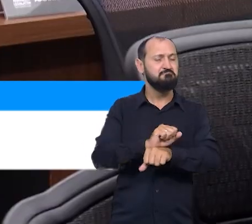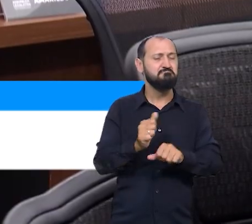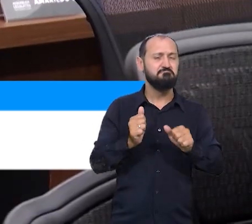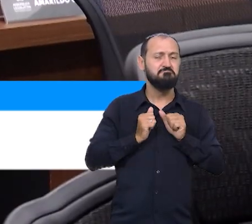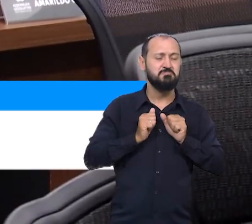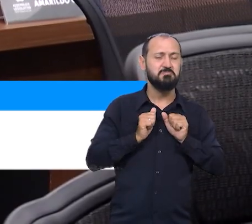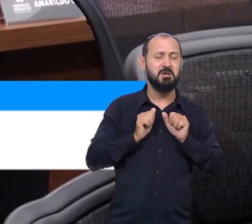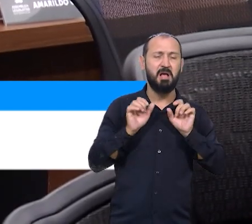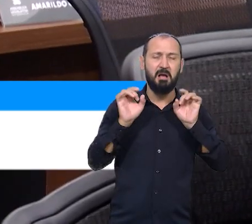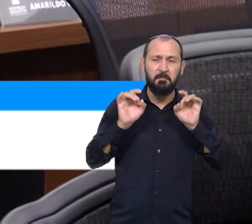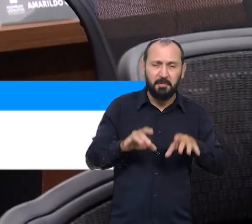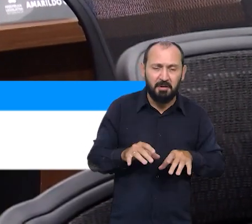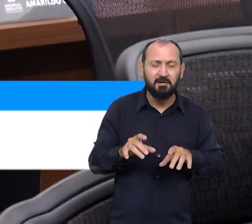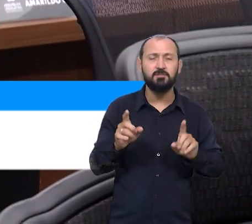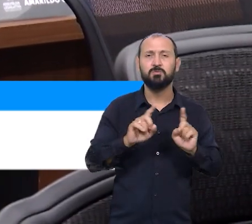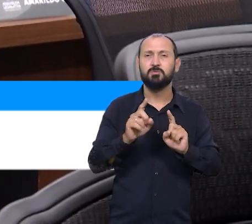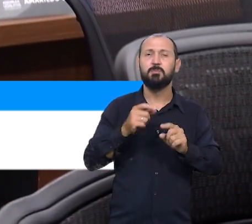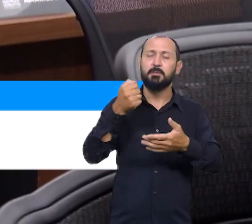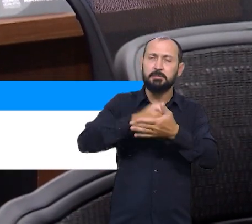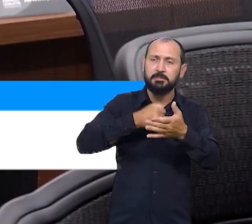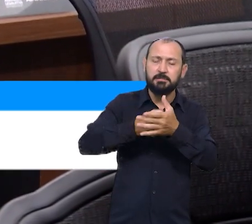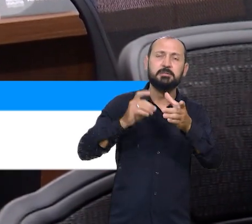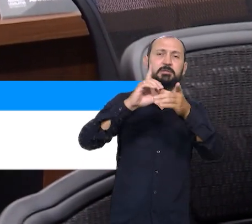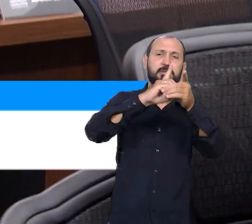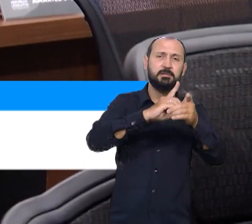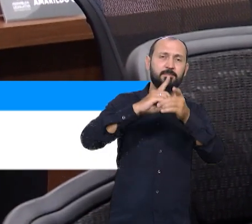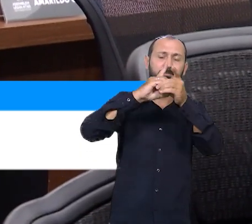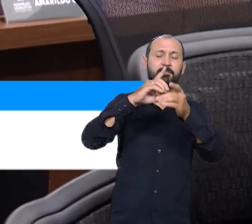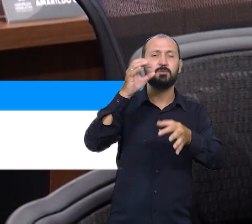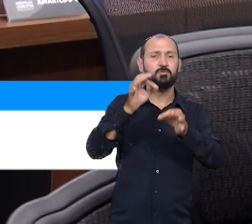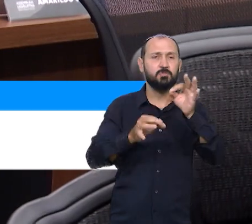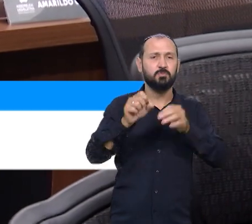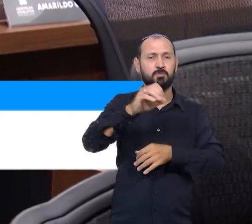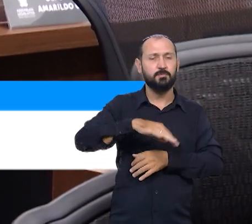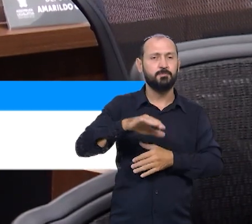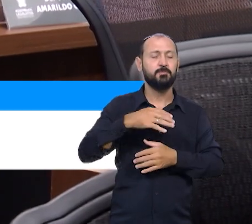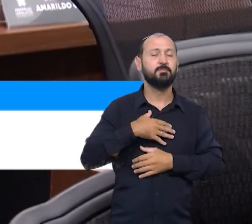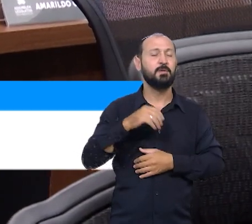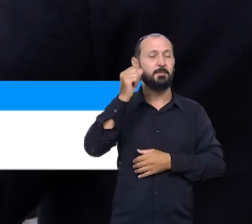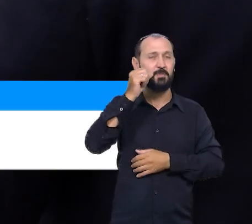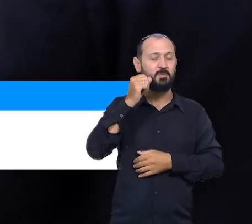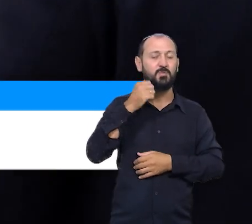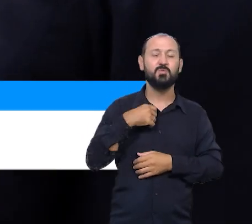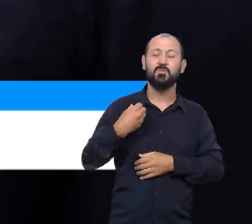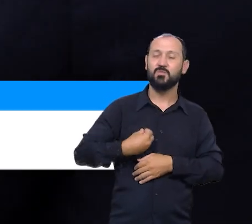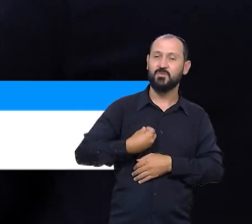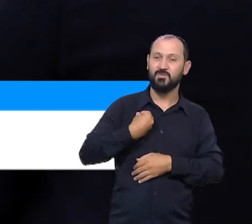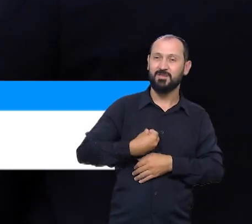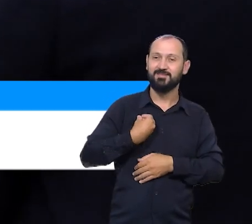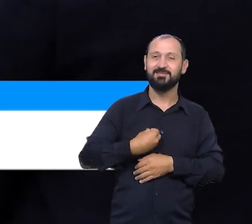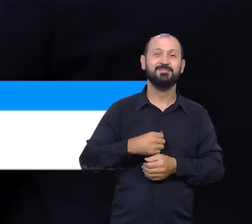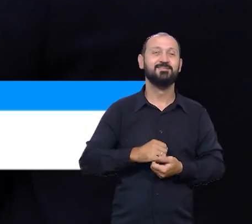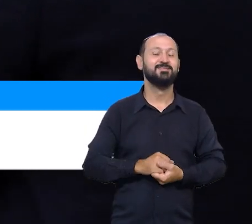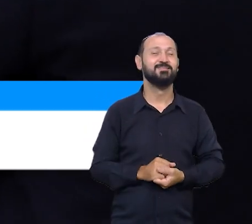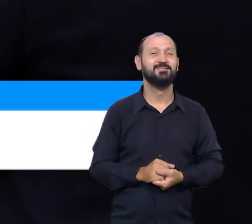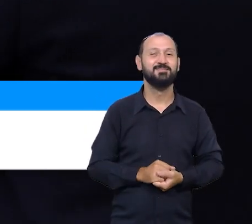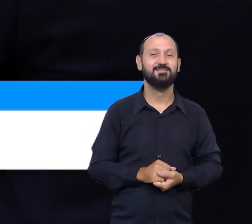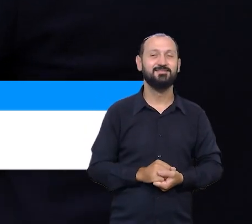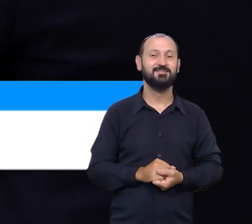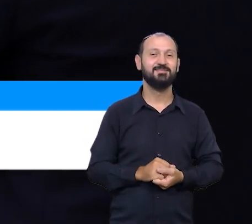foi incansável na cobrança pela democracia e justiça social. Amarildo vive!